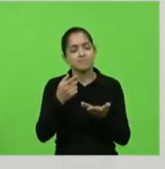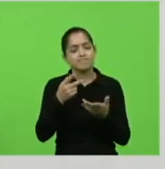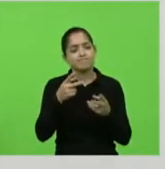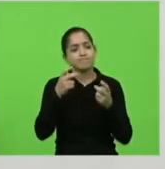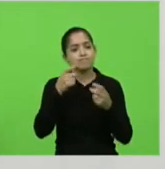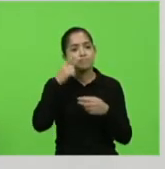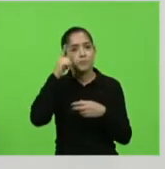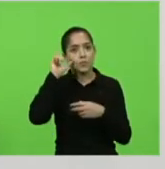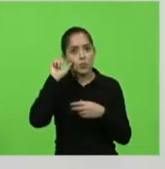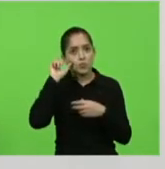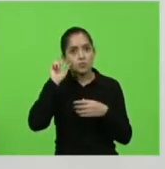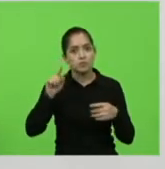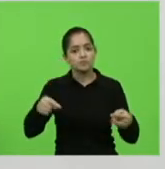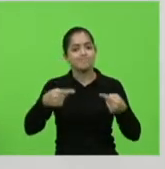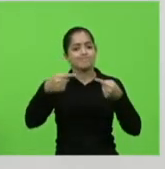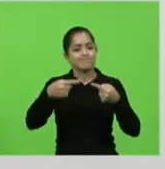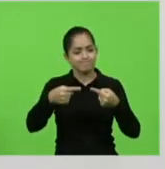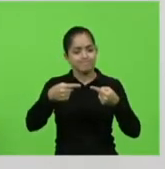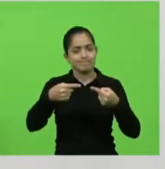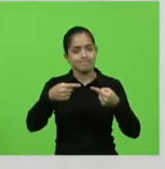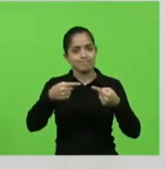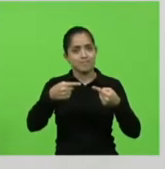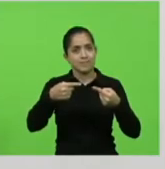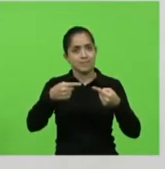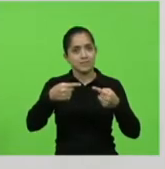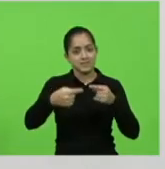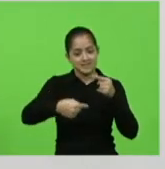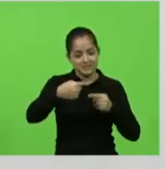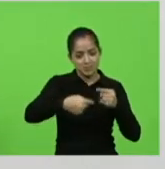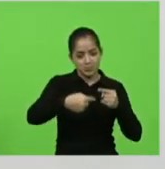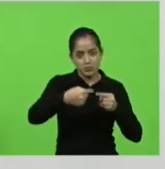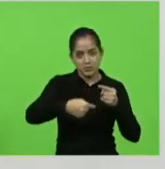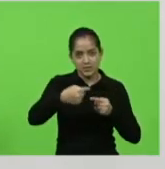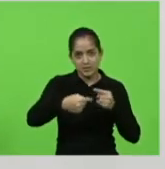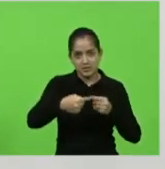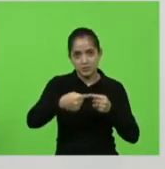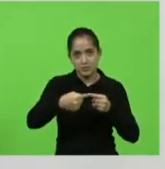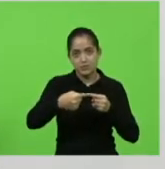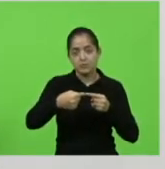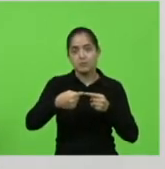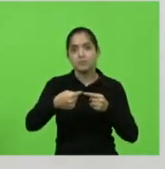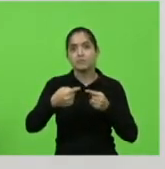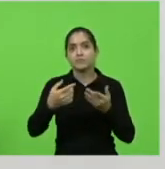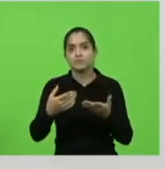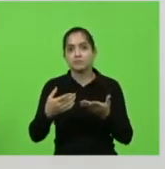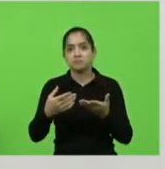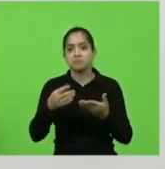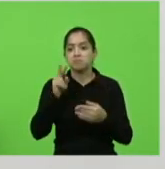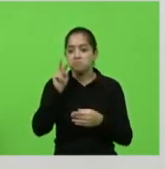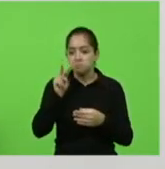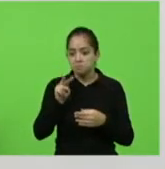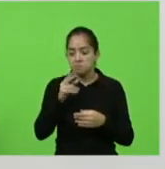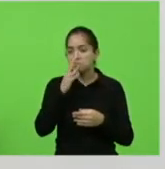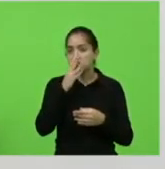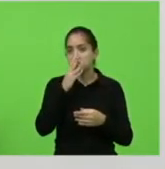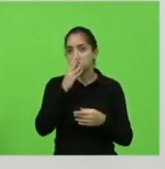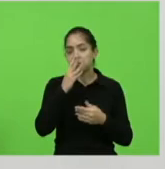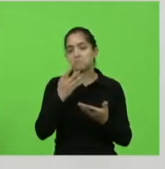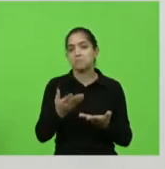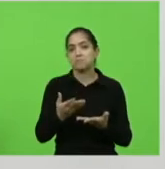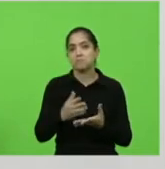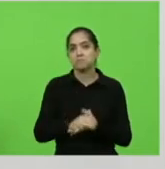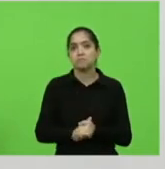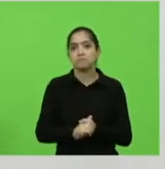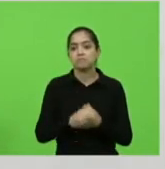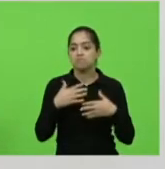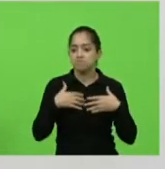os adversários políticos do senhor Cacildo Maldaner reverenciando ele. E isso